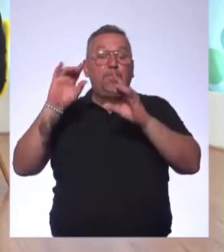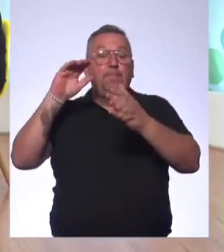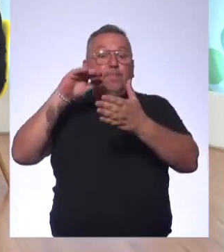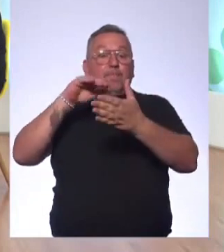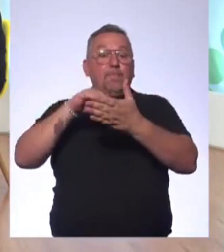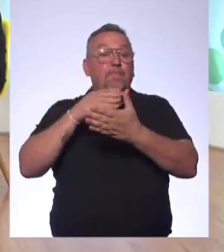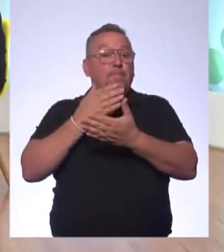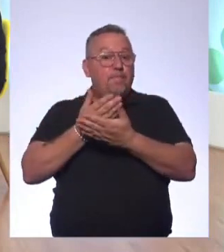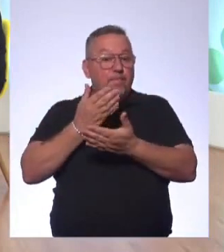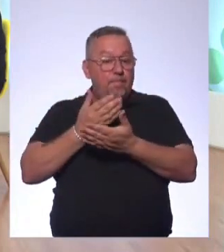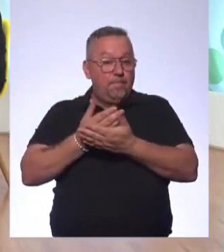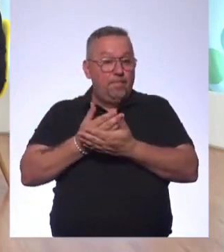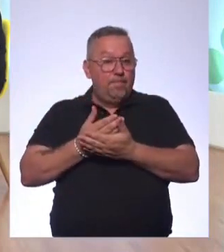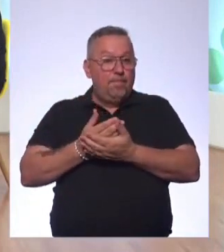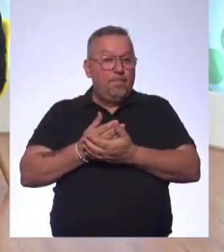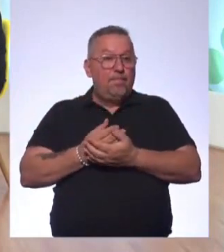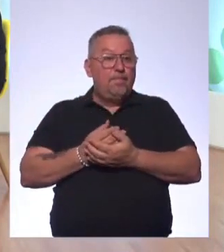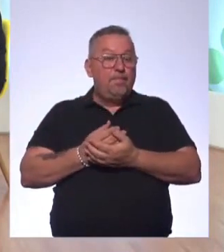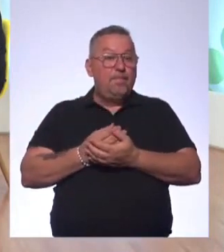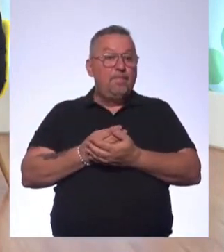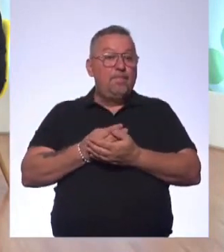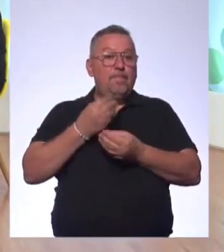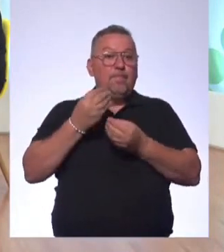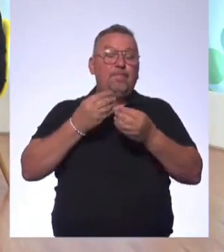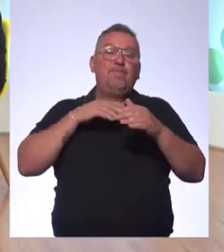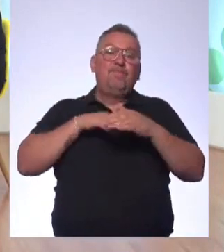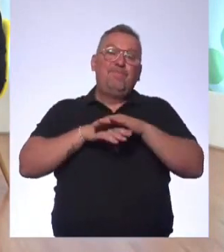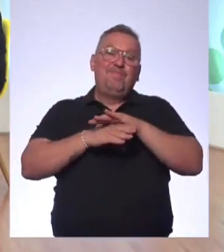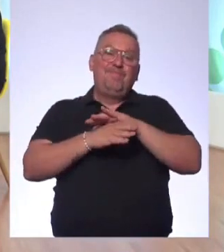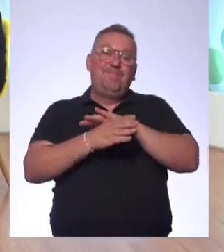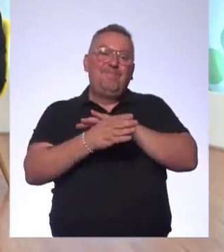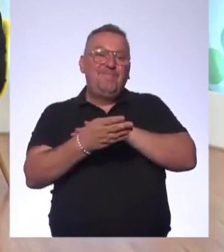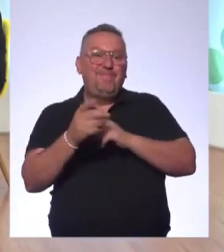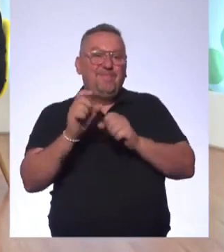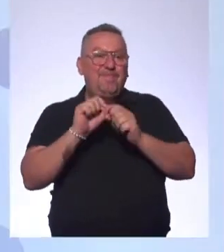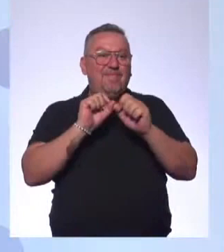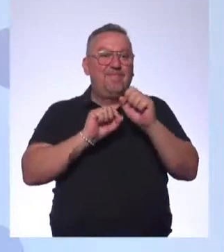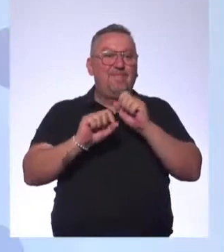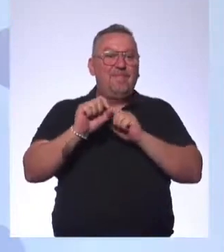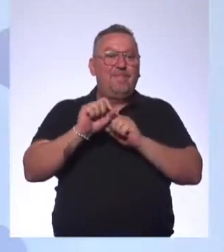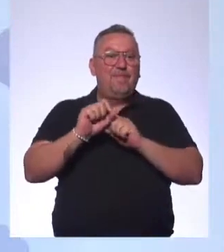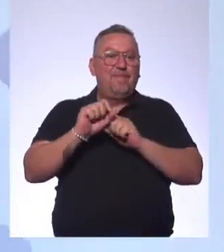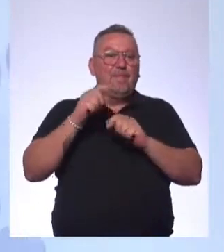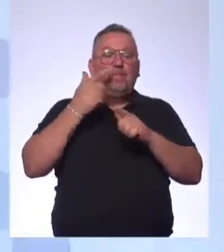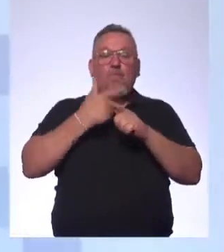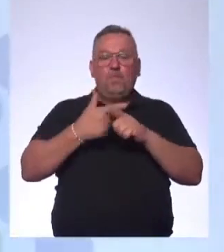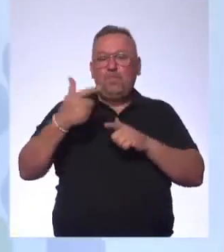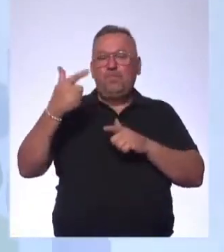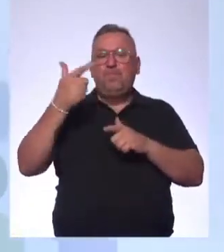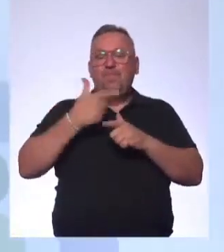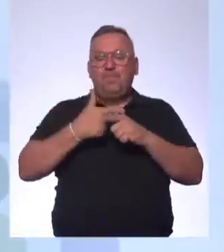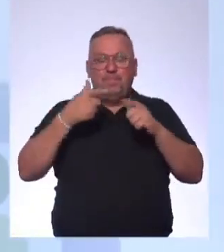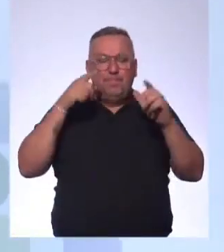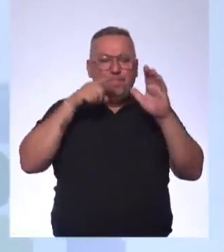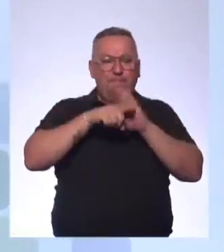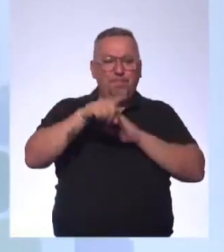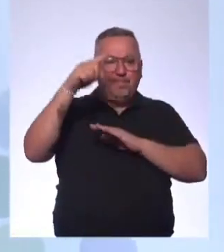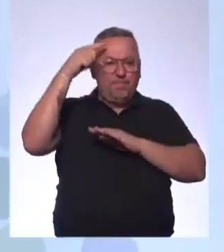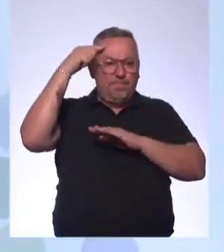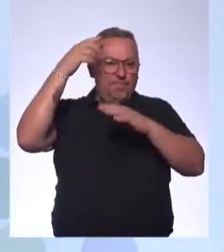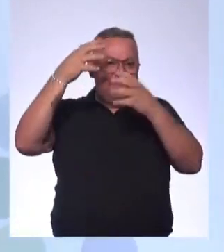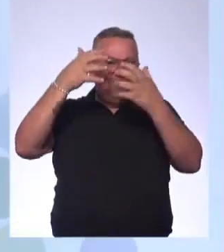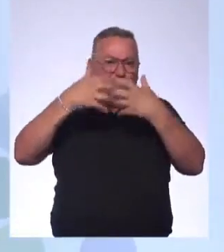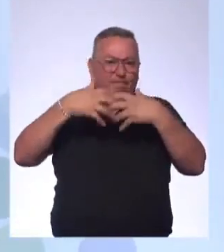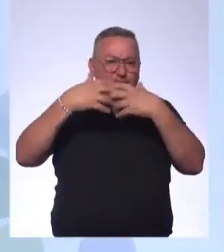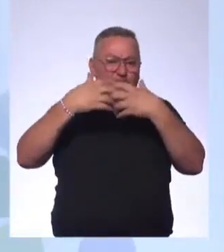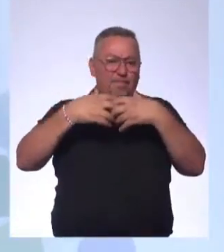link para atualização. Gente, como é de costume fazer um tipo de problematização, de reflexão no nosso